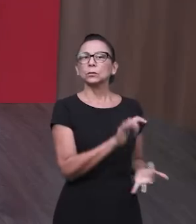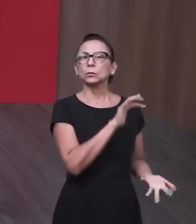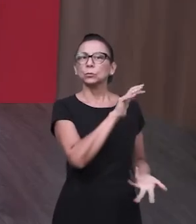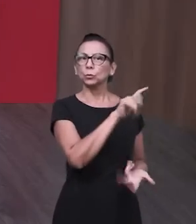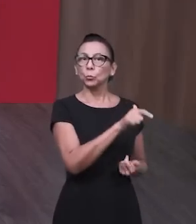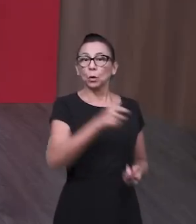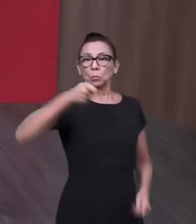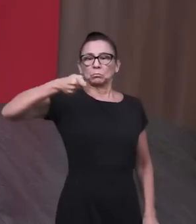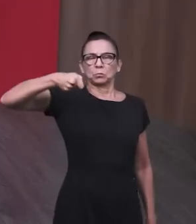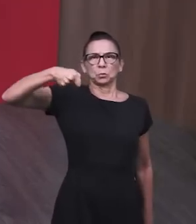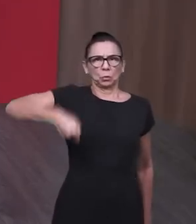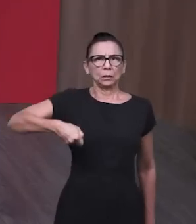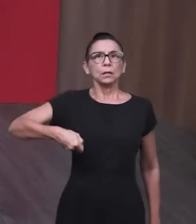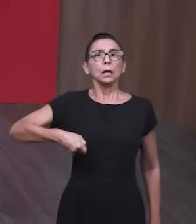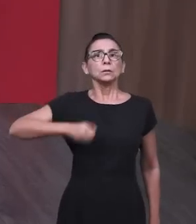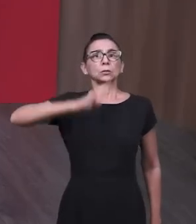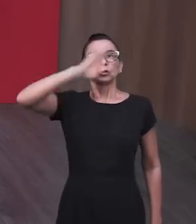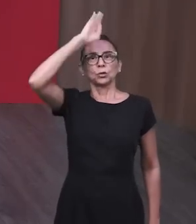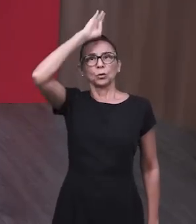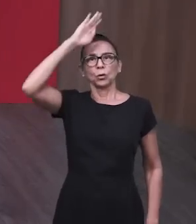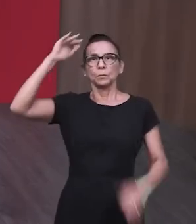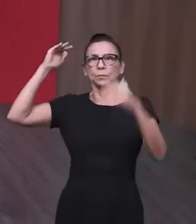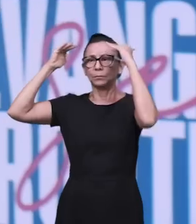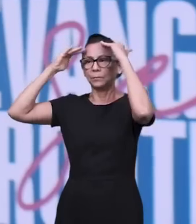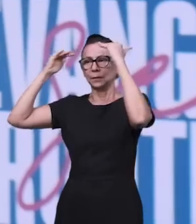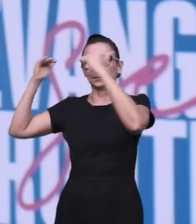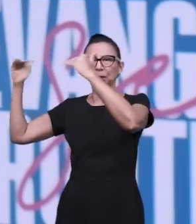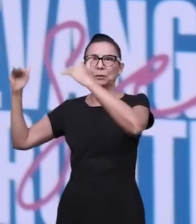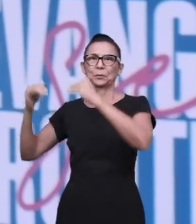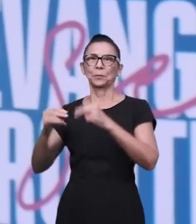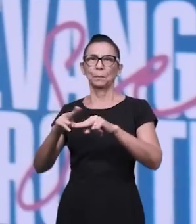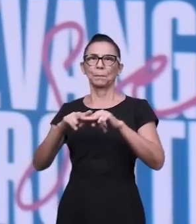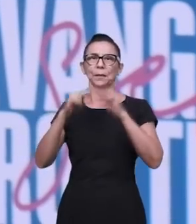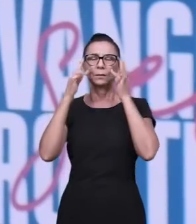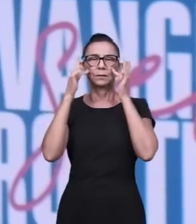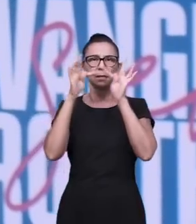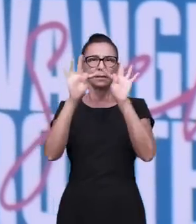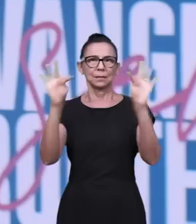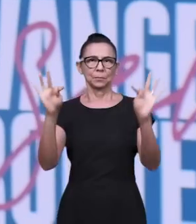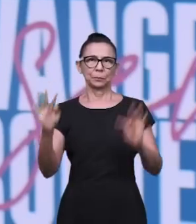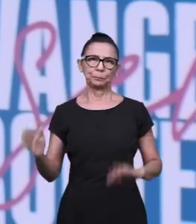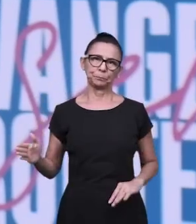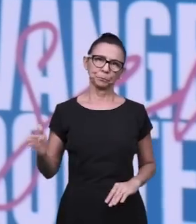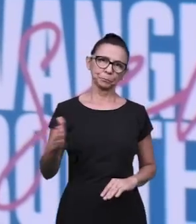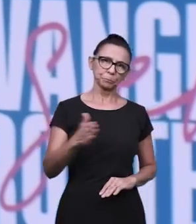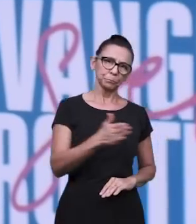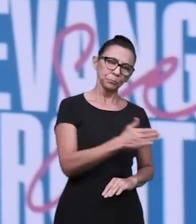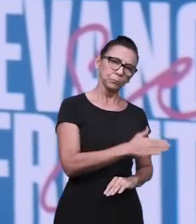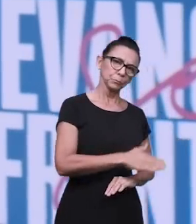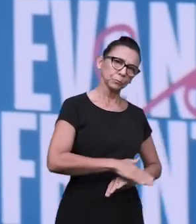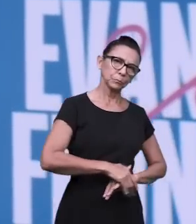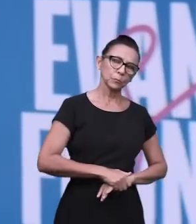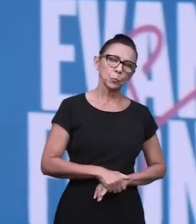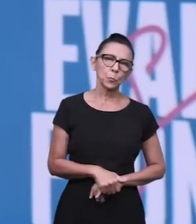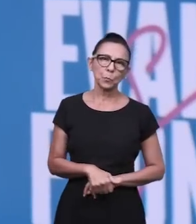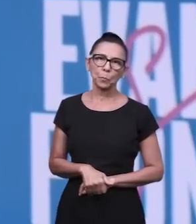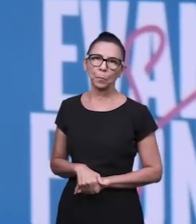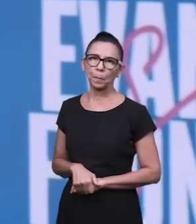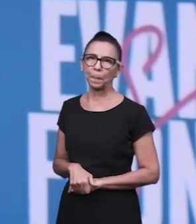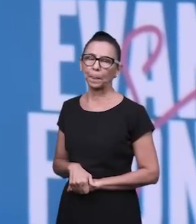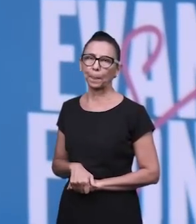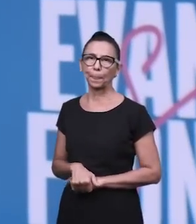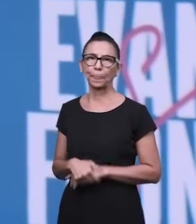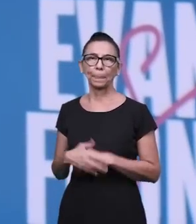alta autoridade romana. Amém. Nós gostaríamos agora de fazer uma abordagem,